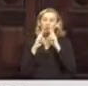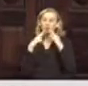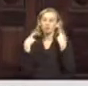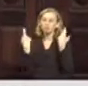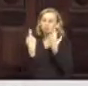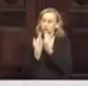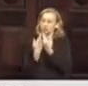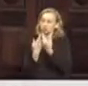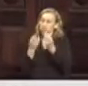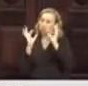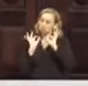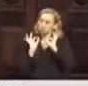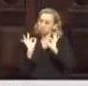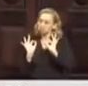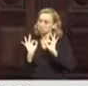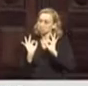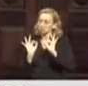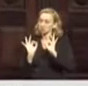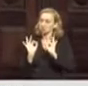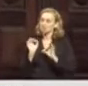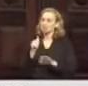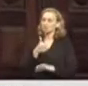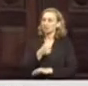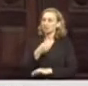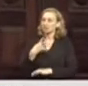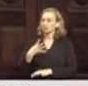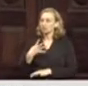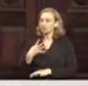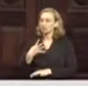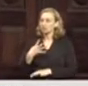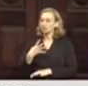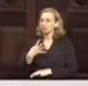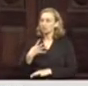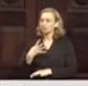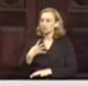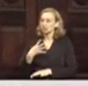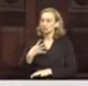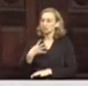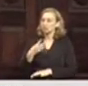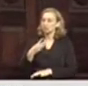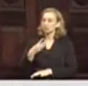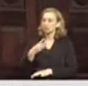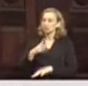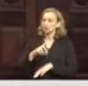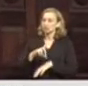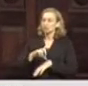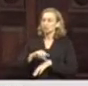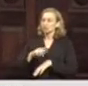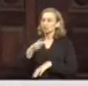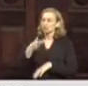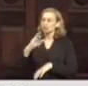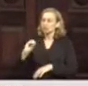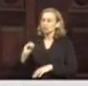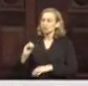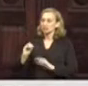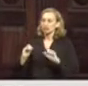às 14h30 e depois com a sessão ordinária às 15 horas.